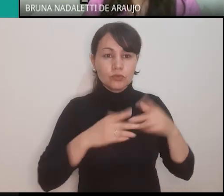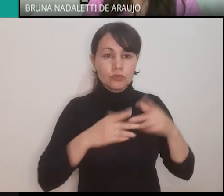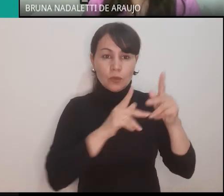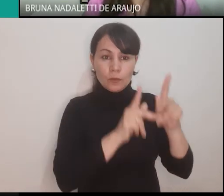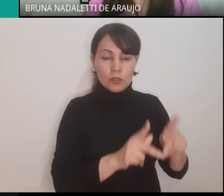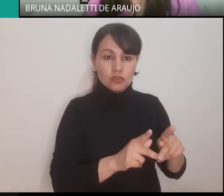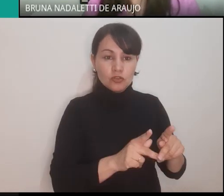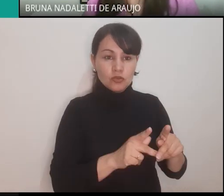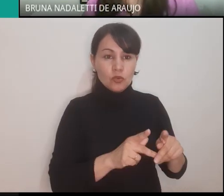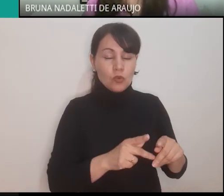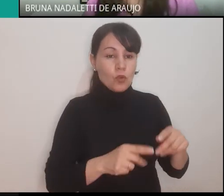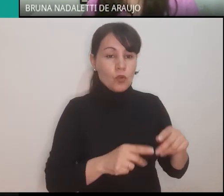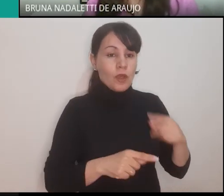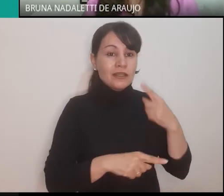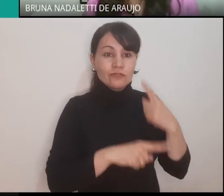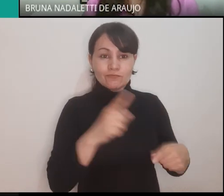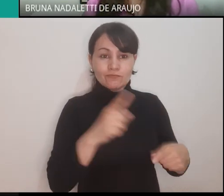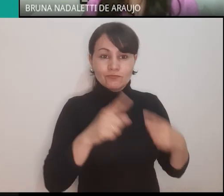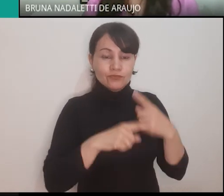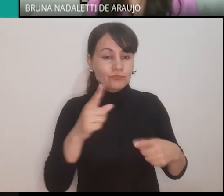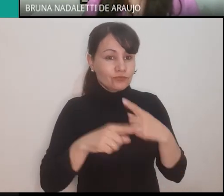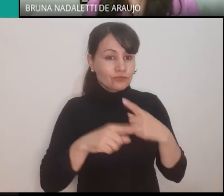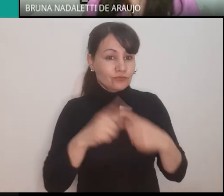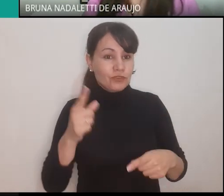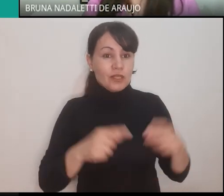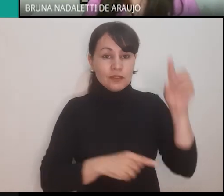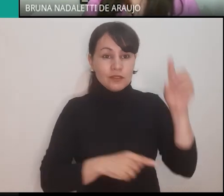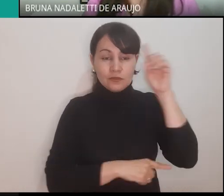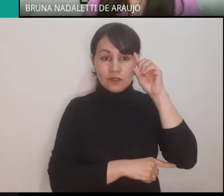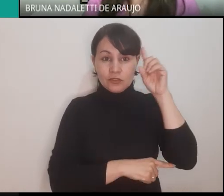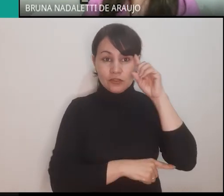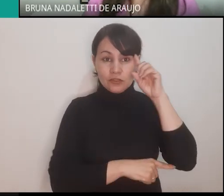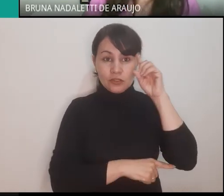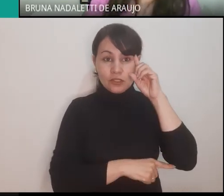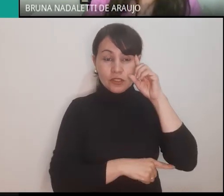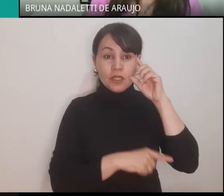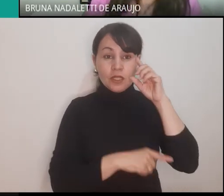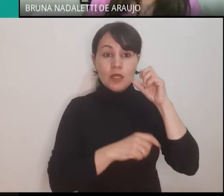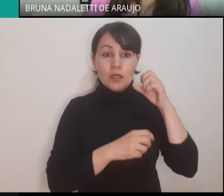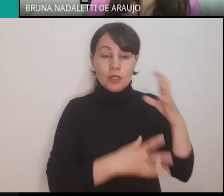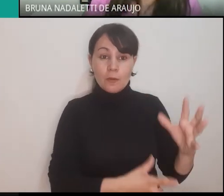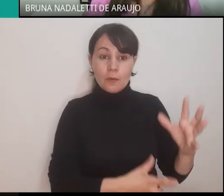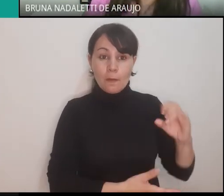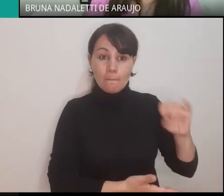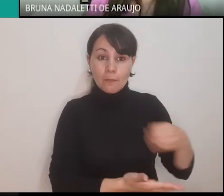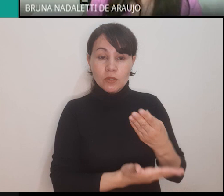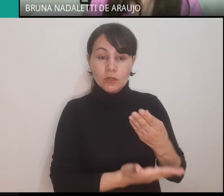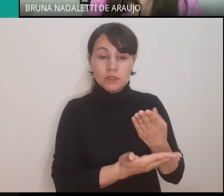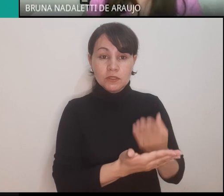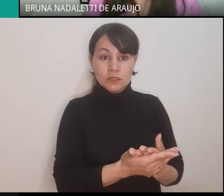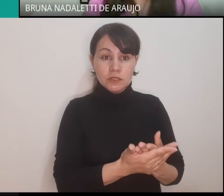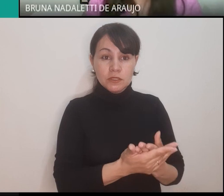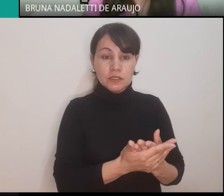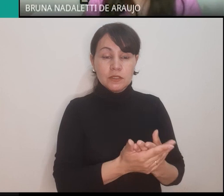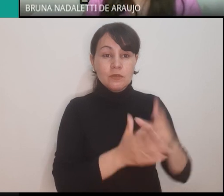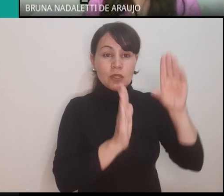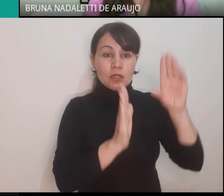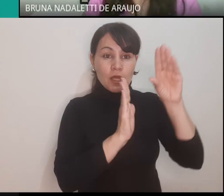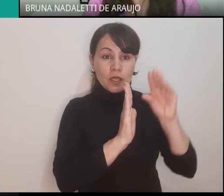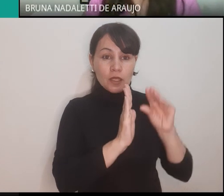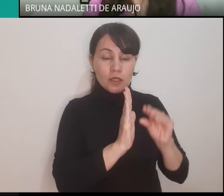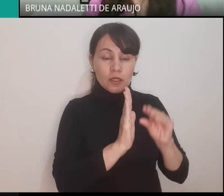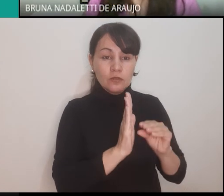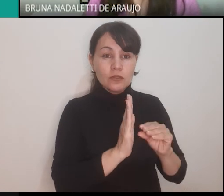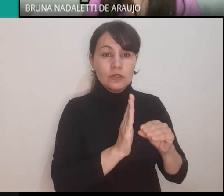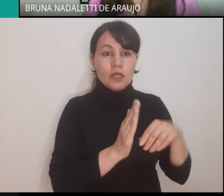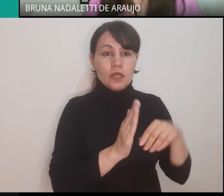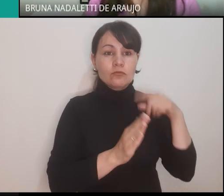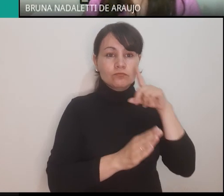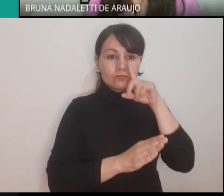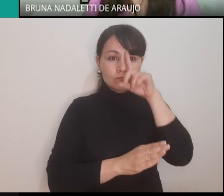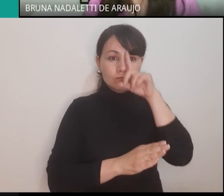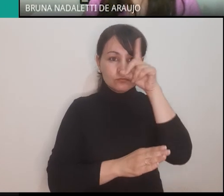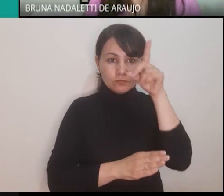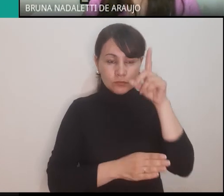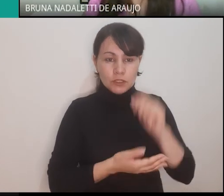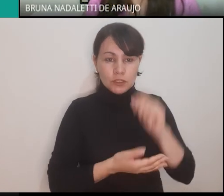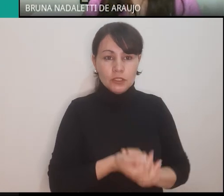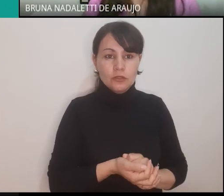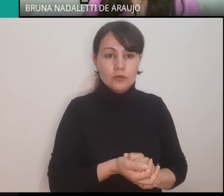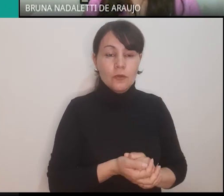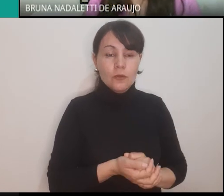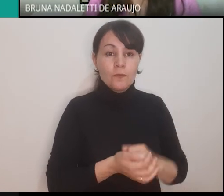ao dia, pois a detecção precoce possibilita a intervenção precoce e redução de danos. Nas